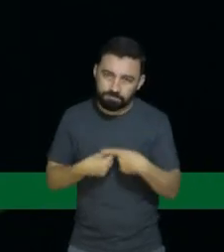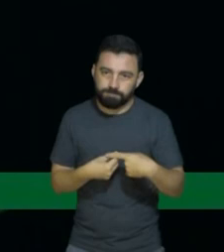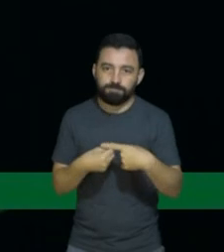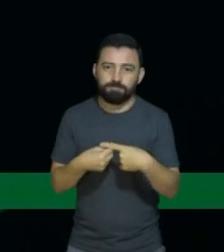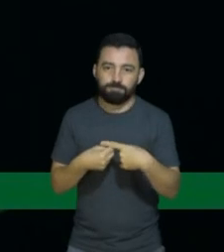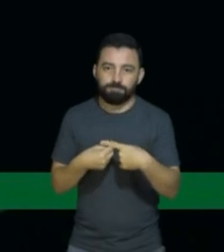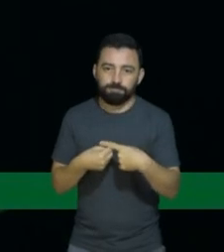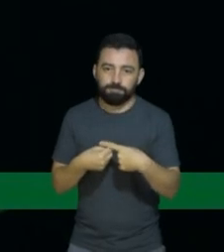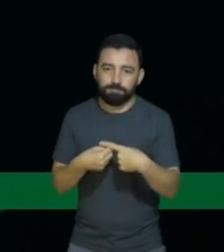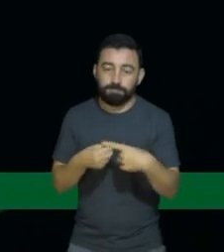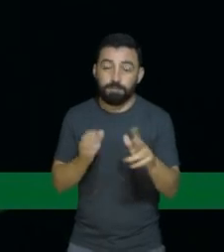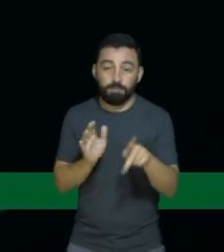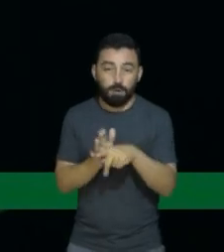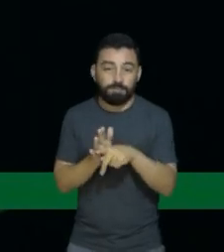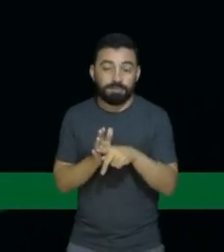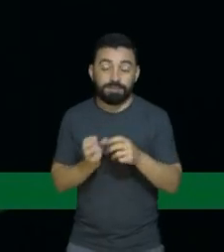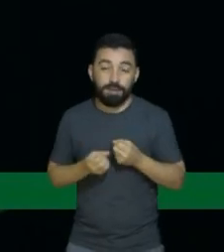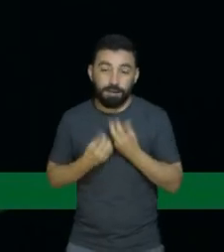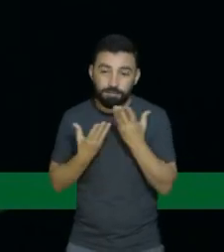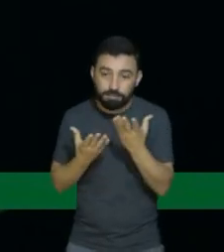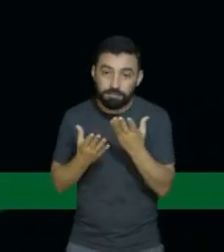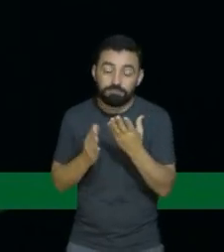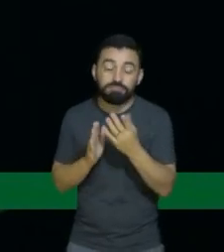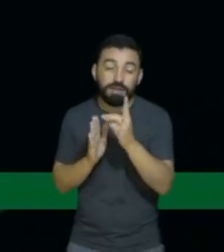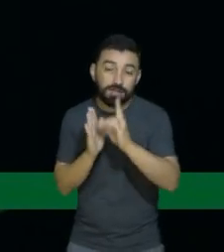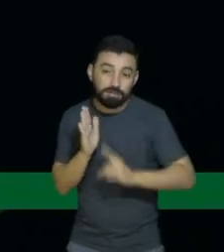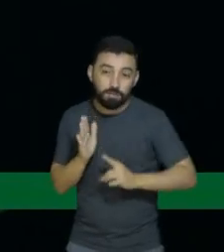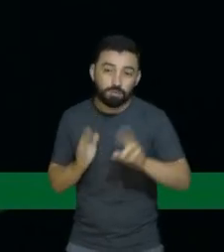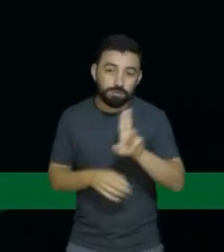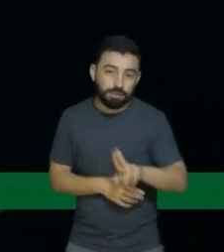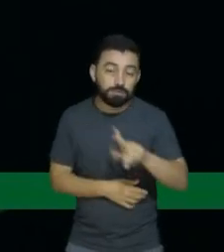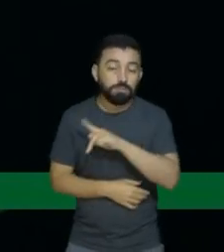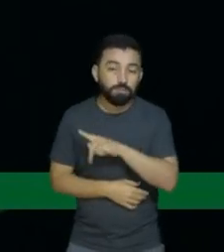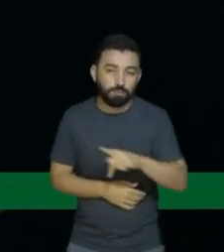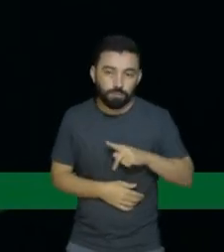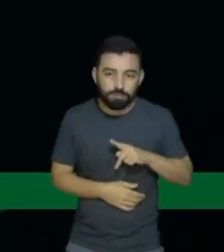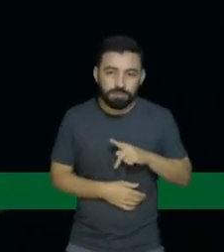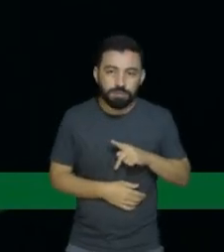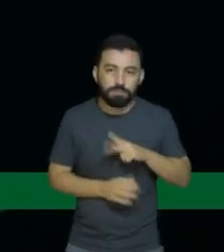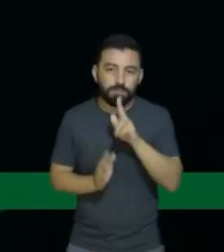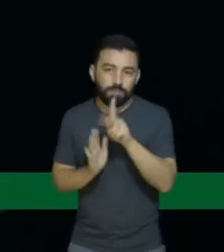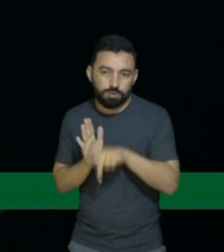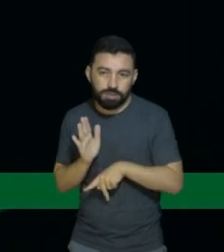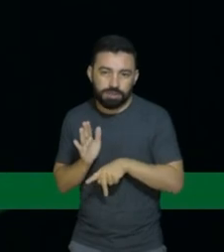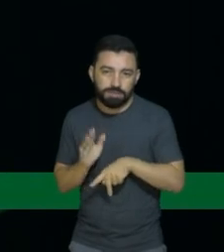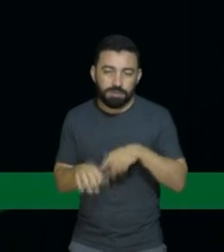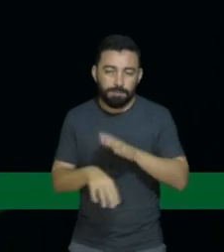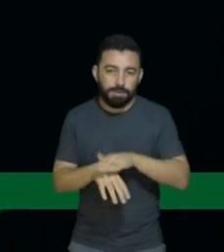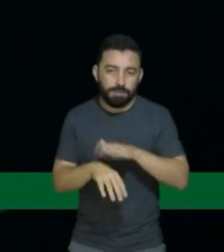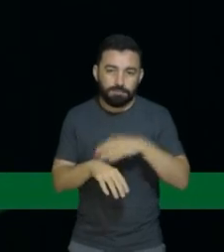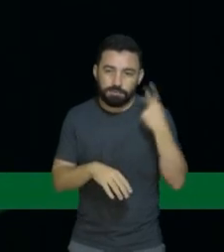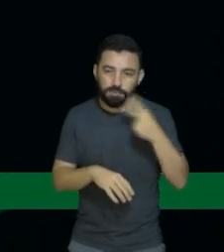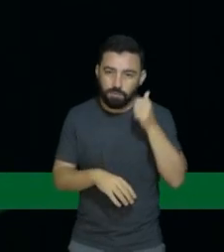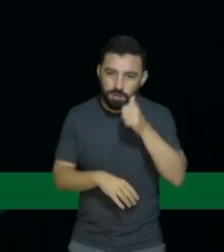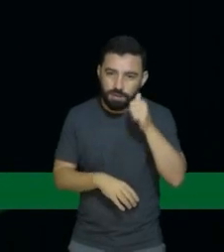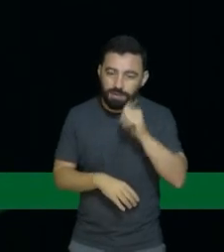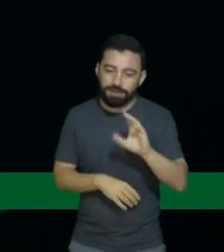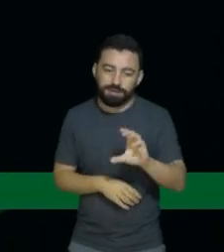através da declaração de utilidade pública Municipal projeto da vereadora Cristiane